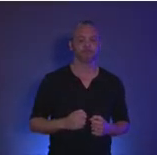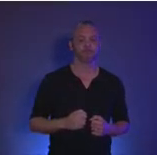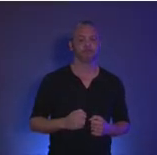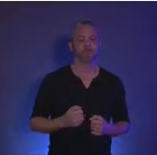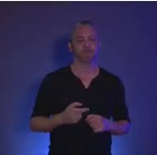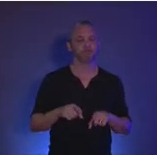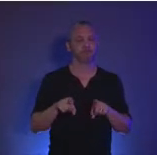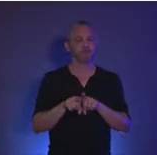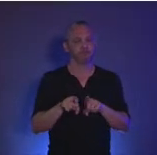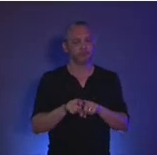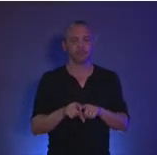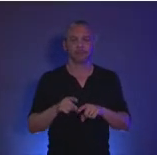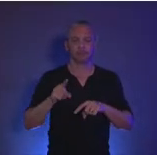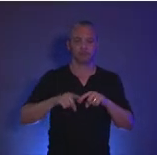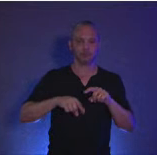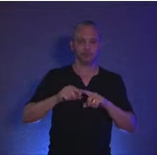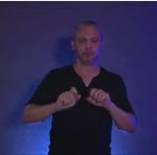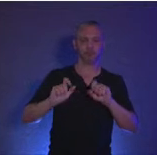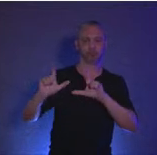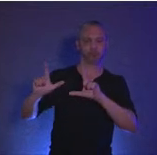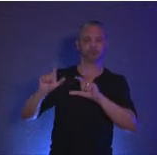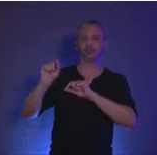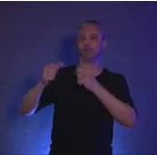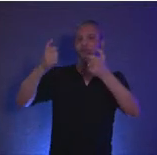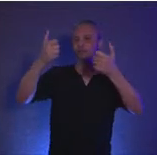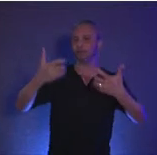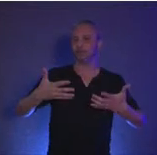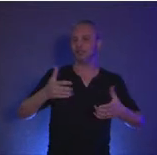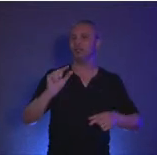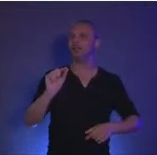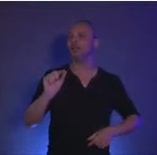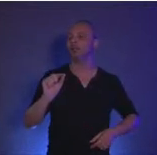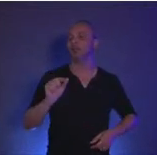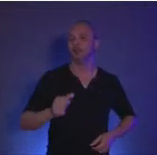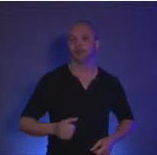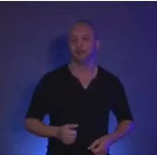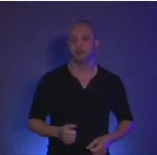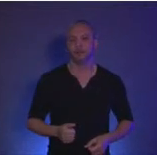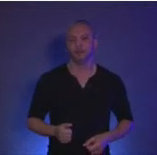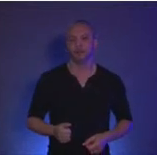E dentro desse material, eu acho que é importante dizer que